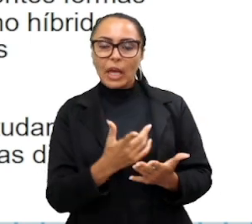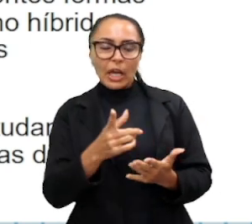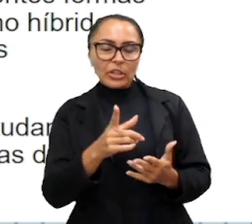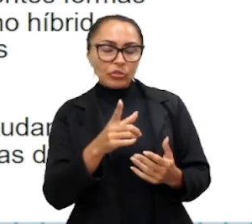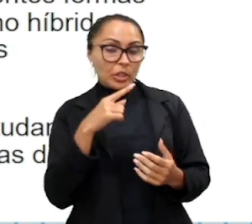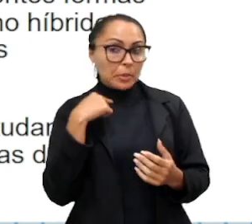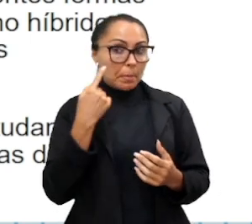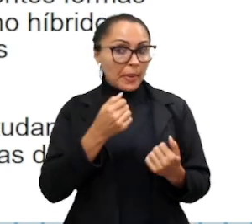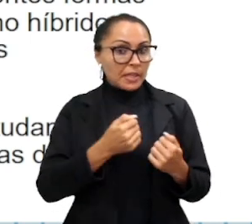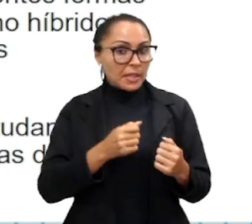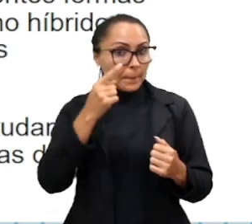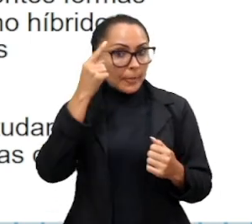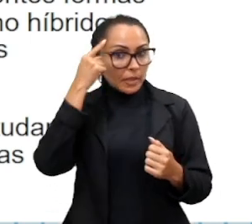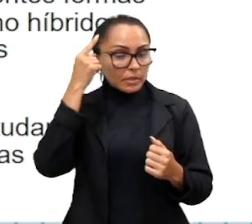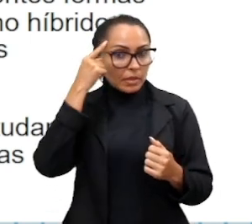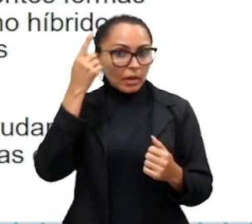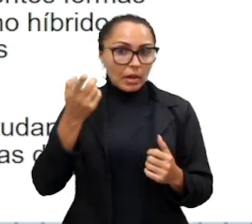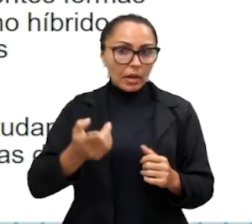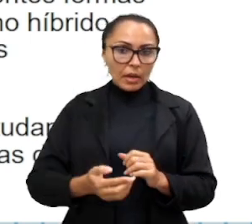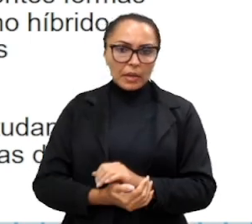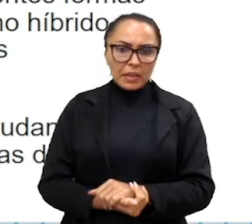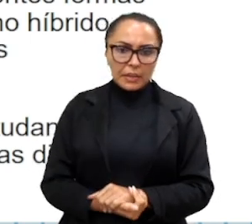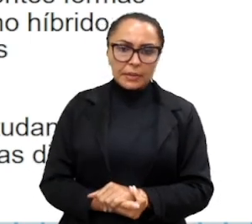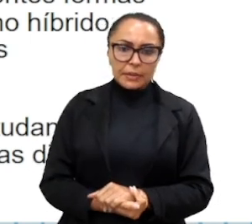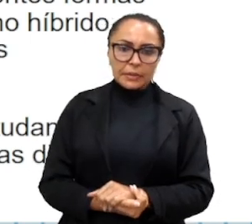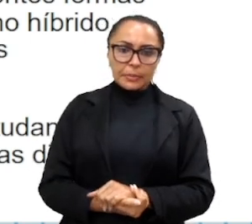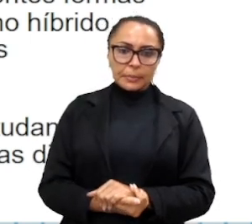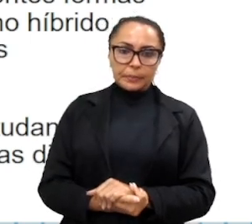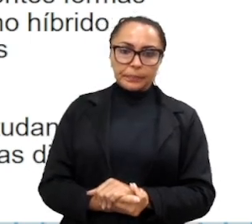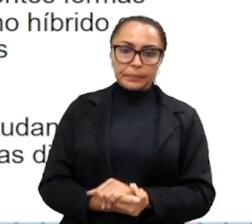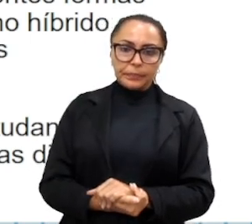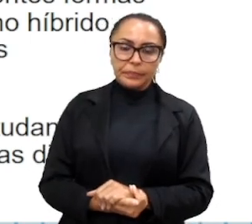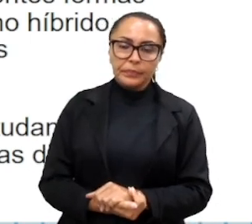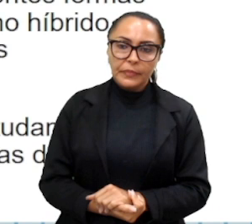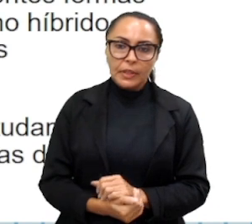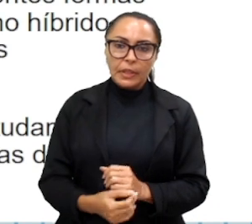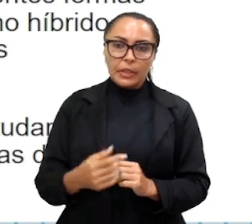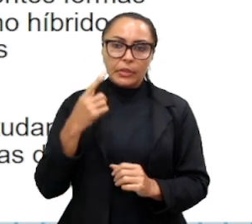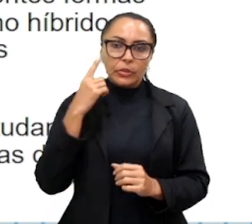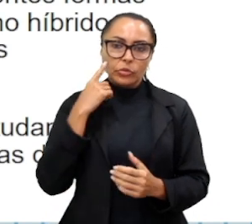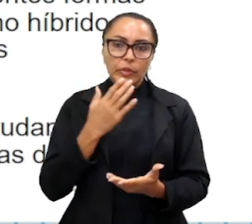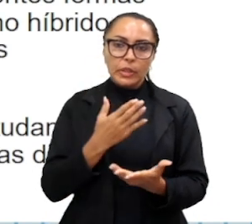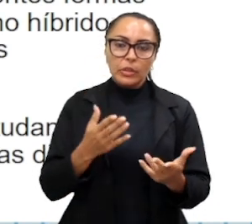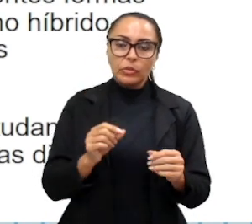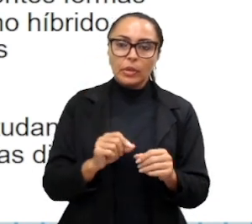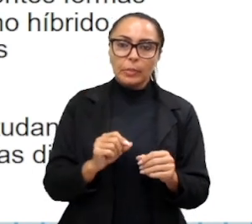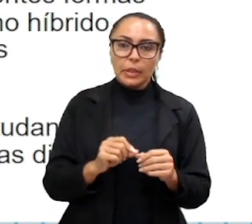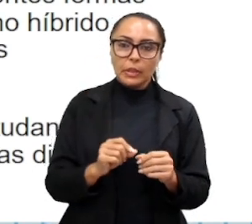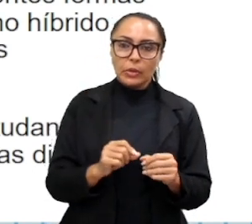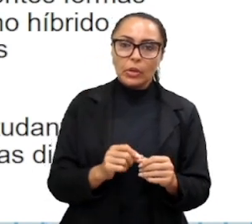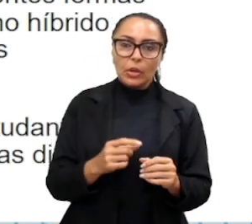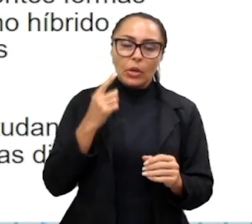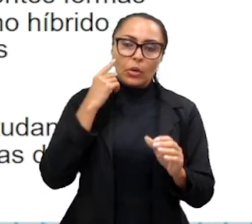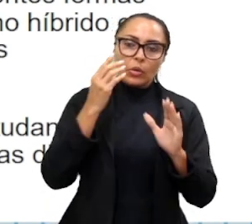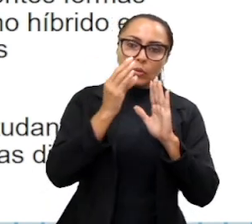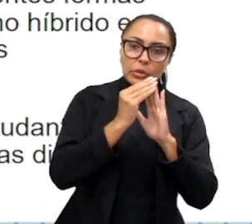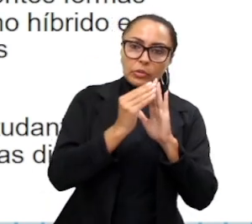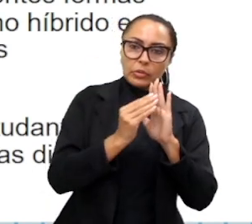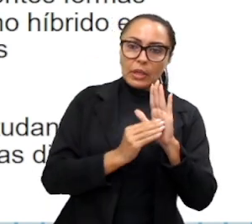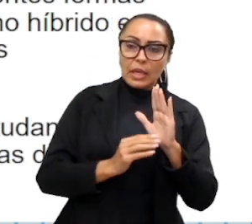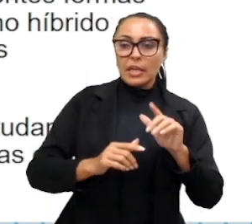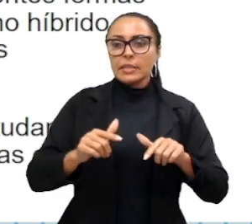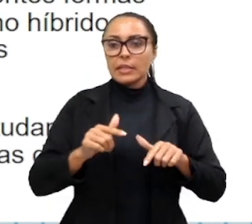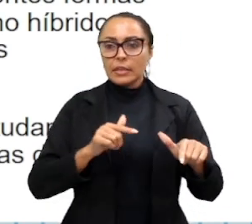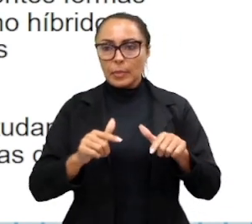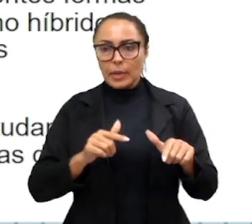que a BNCC, né, tem provocado ou sugerido em termos de conteúdos a ser trabalhado na grade